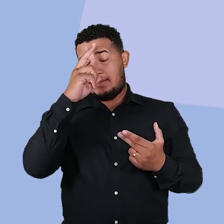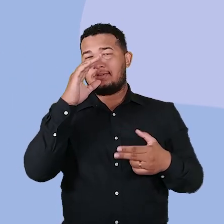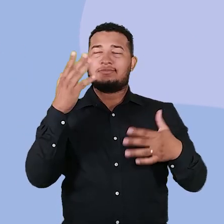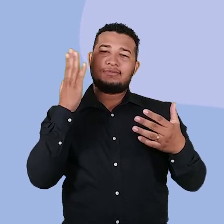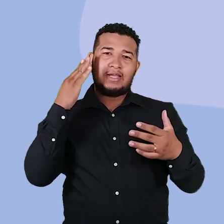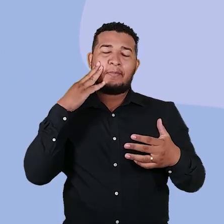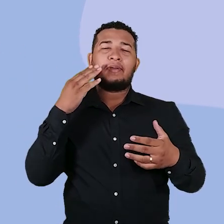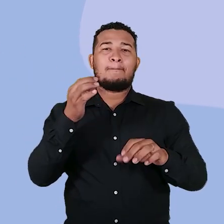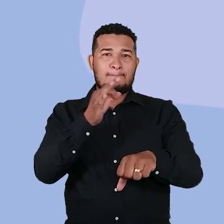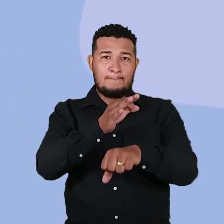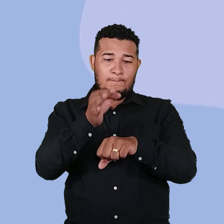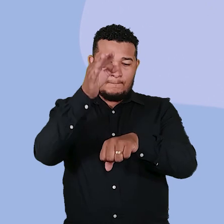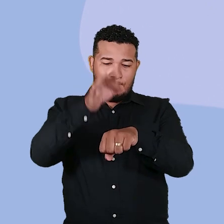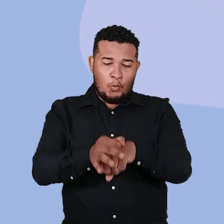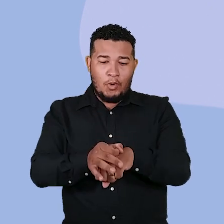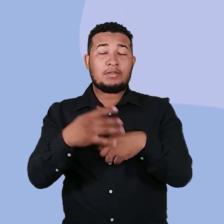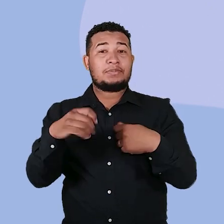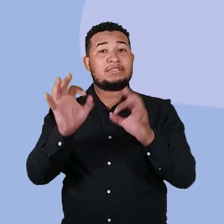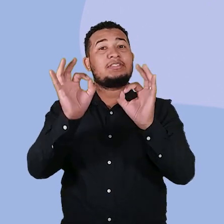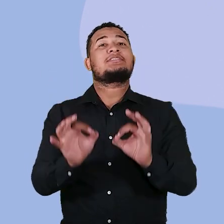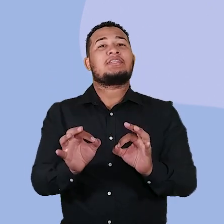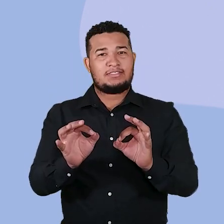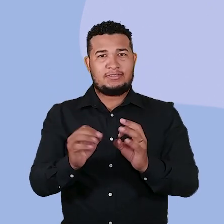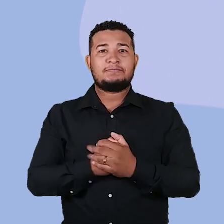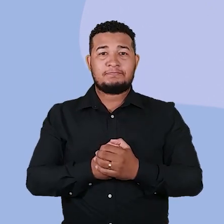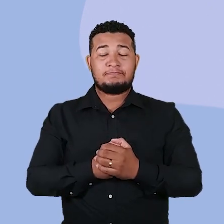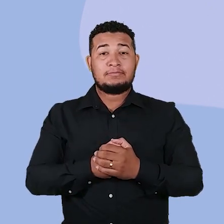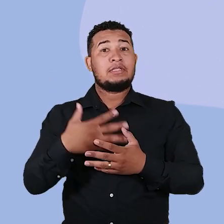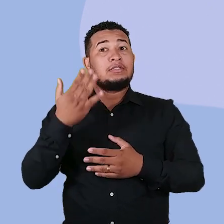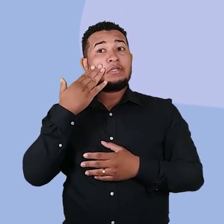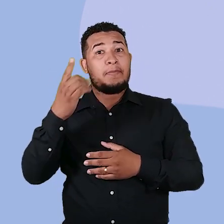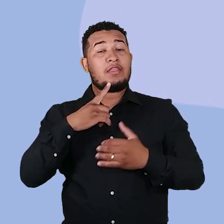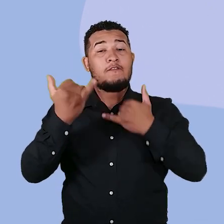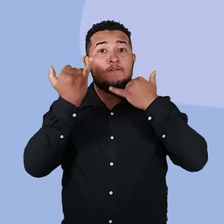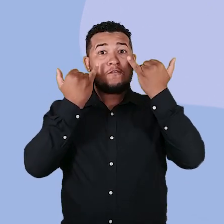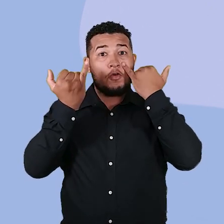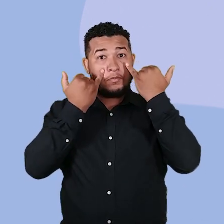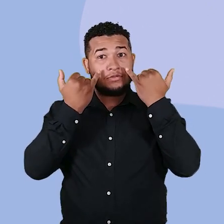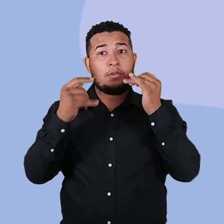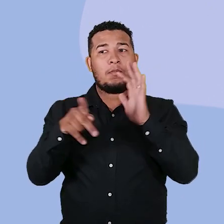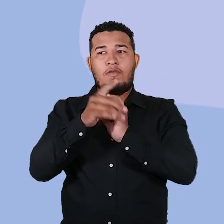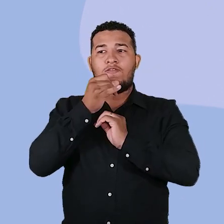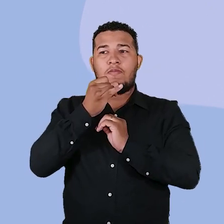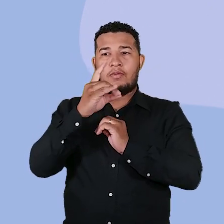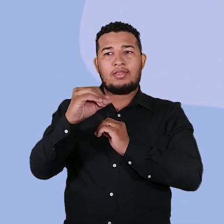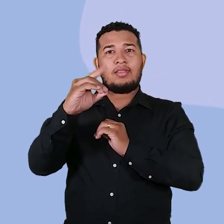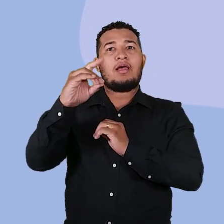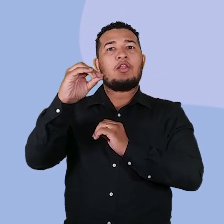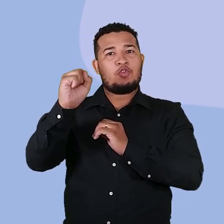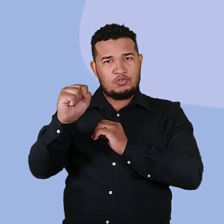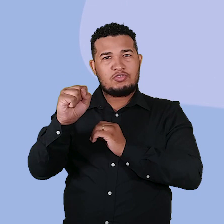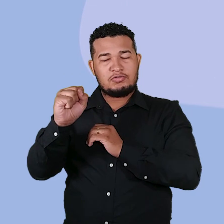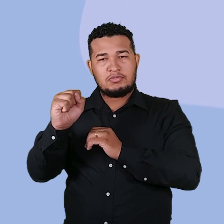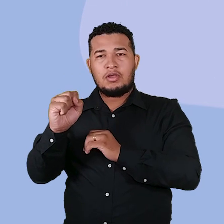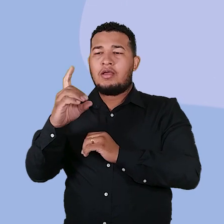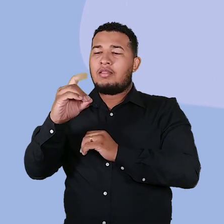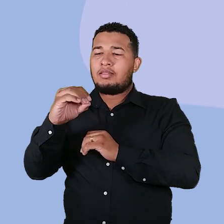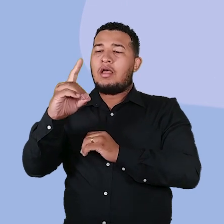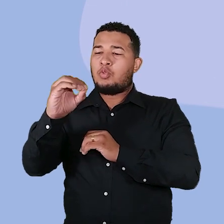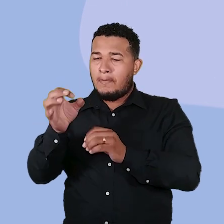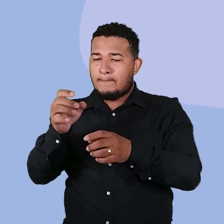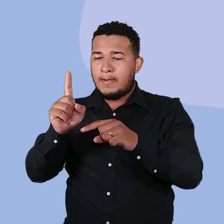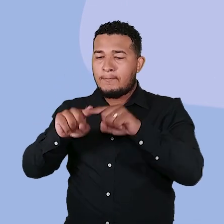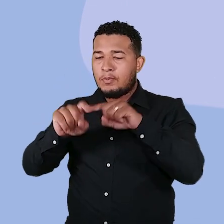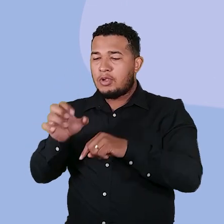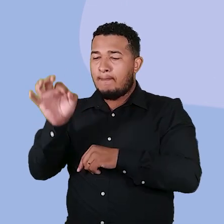que o dário moeda não pode ser viciado né gente então como nós estamos aqui direto de dados não viciados e